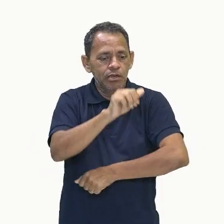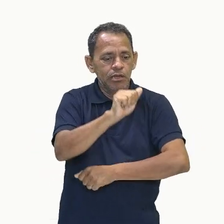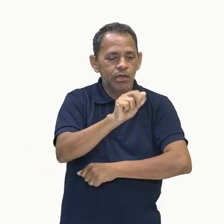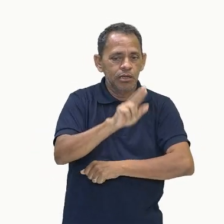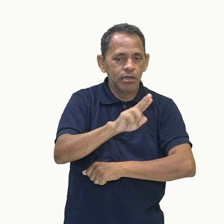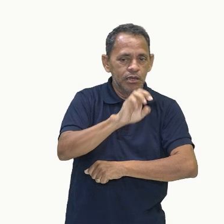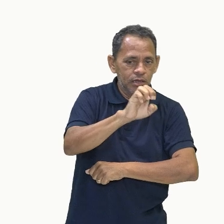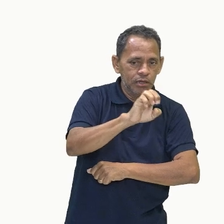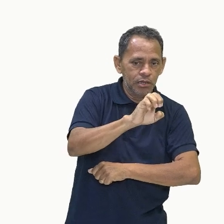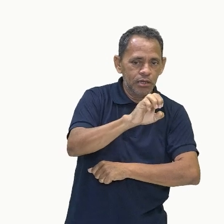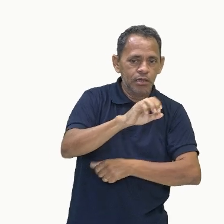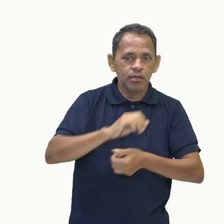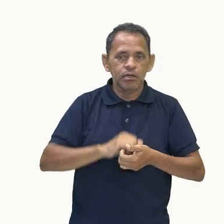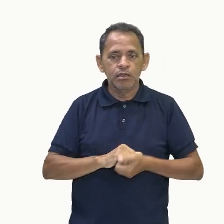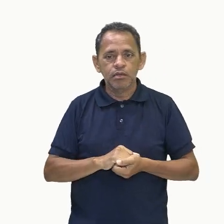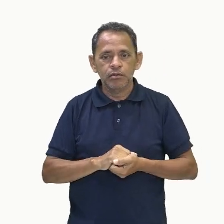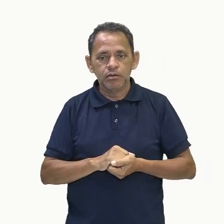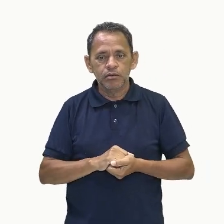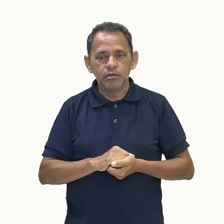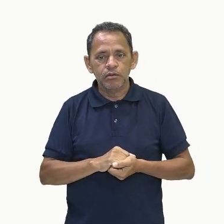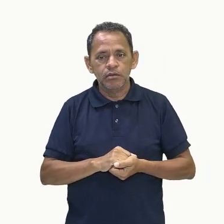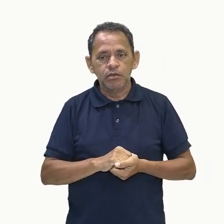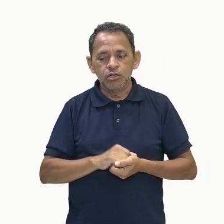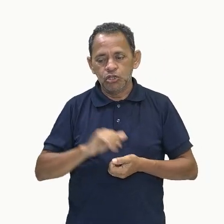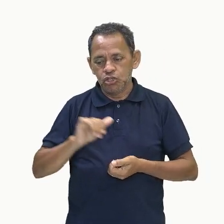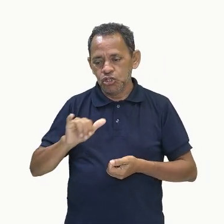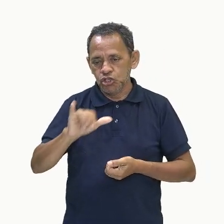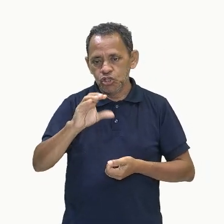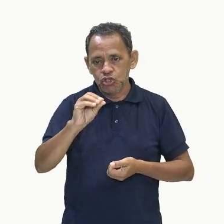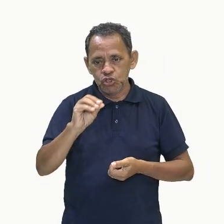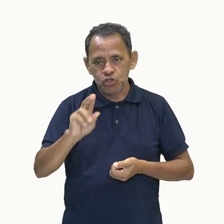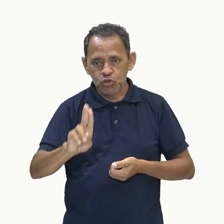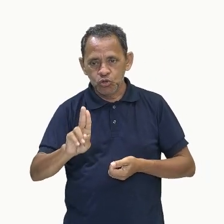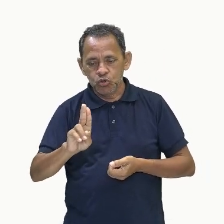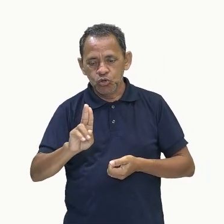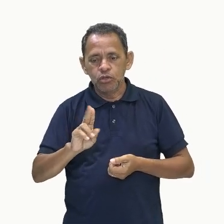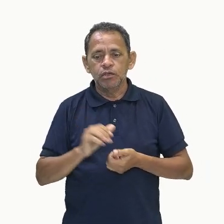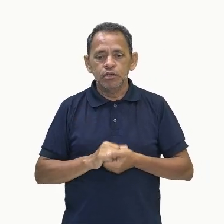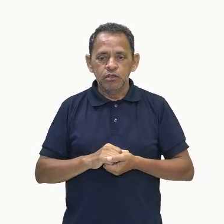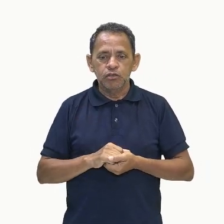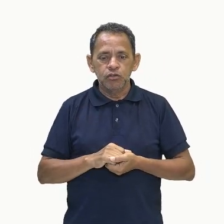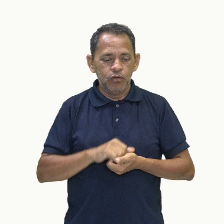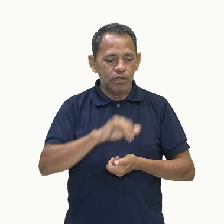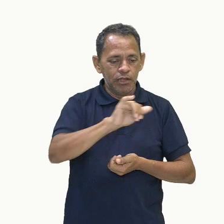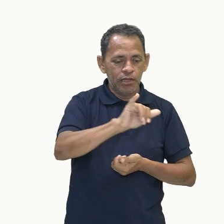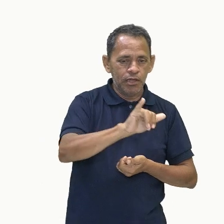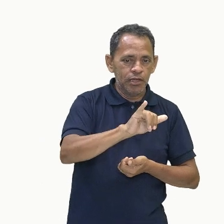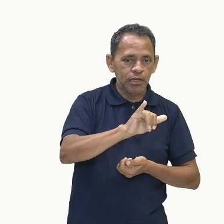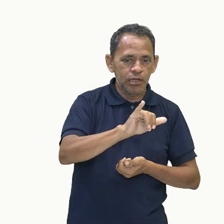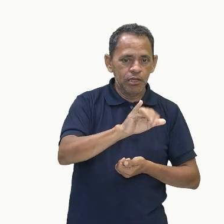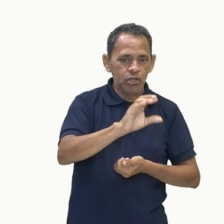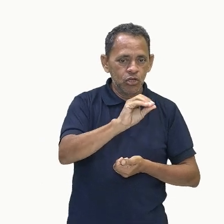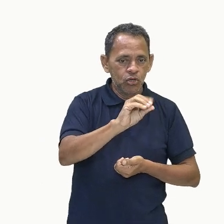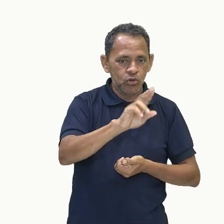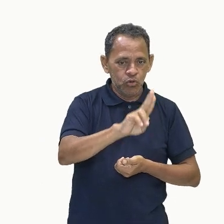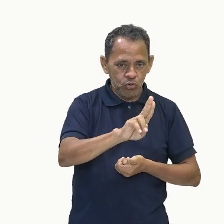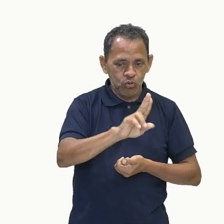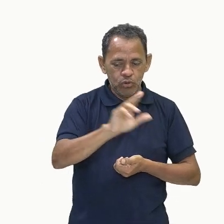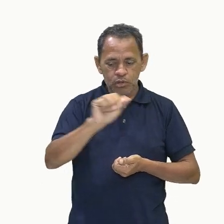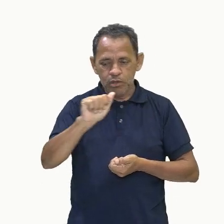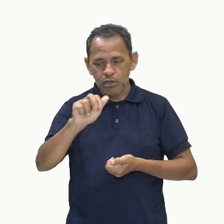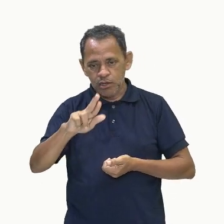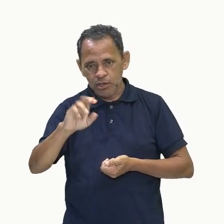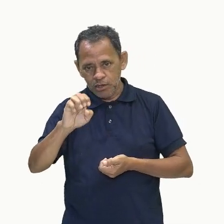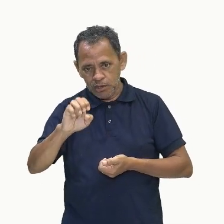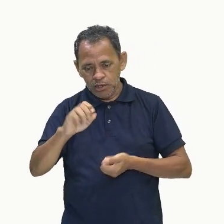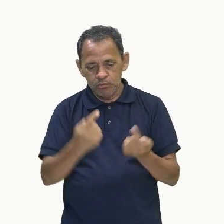virou, foi para o início da frase, e o you, eles trocaram de lugar, basicamente. Ok? Aí